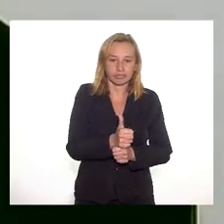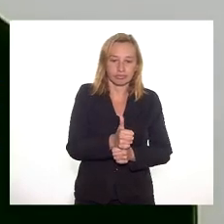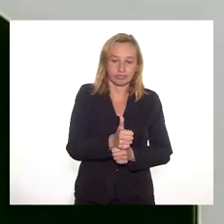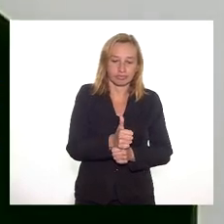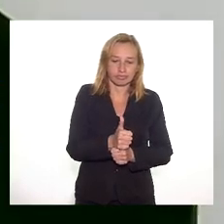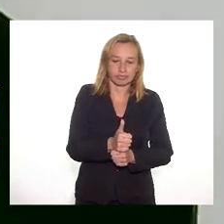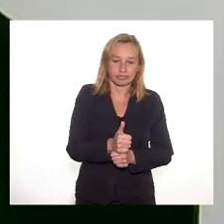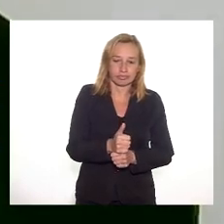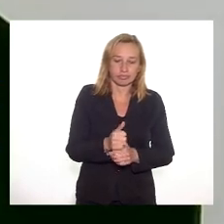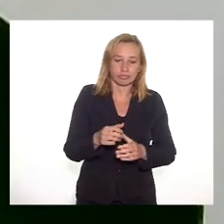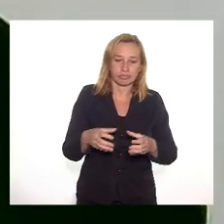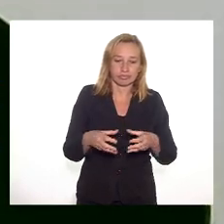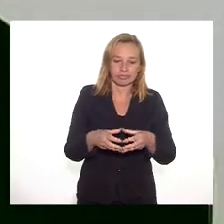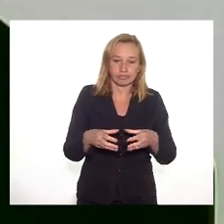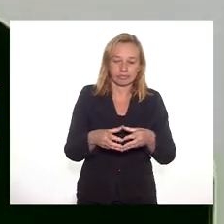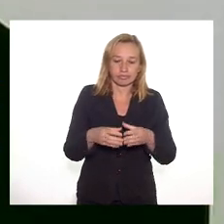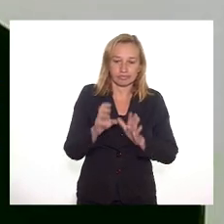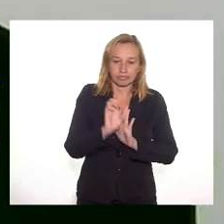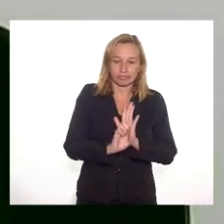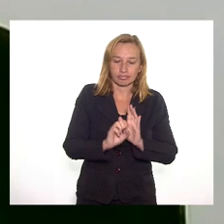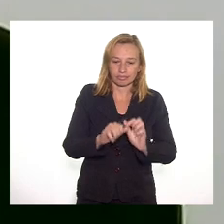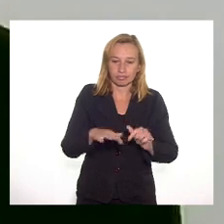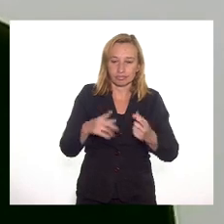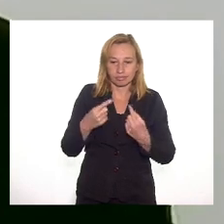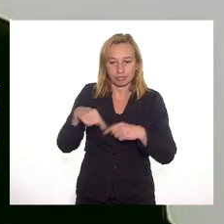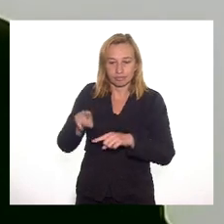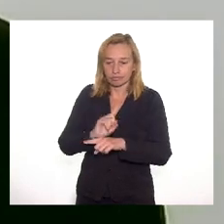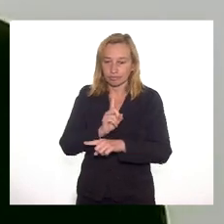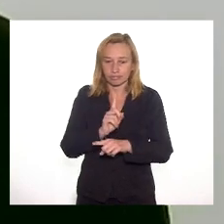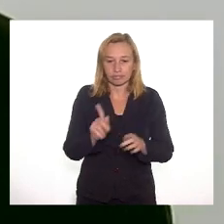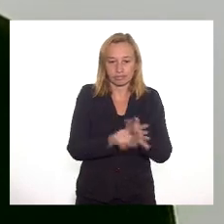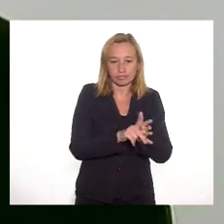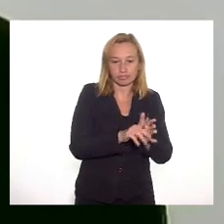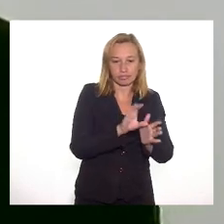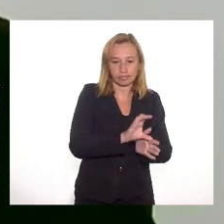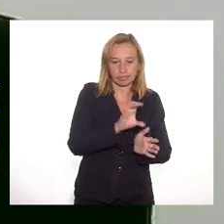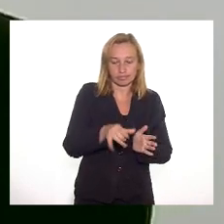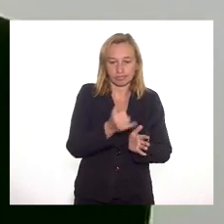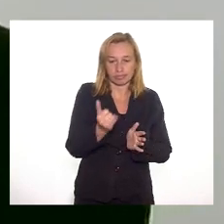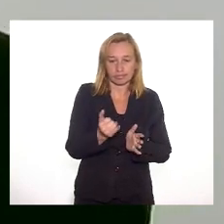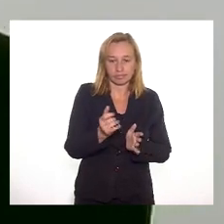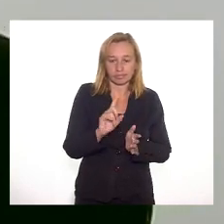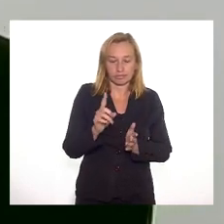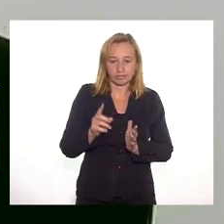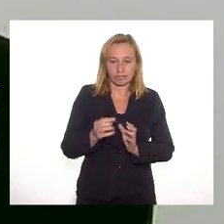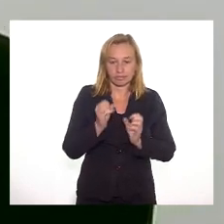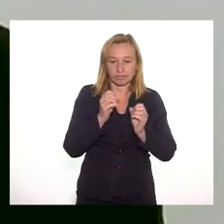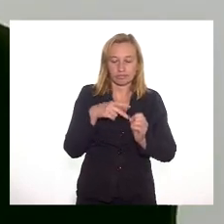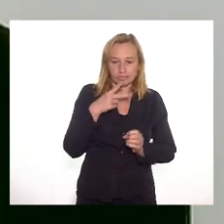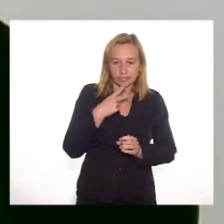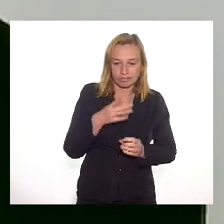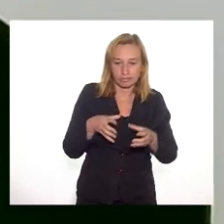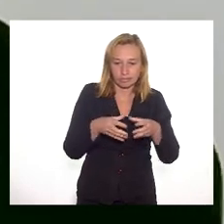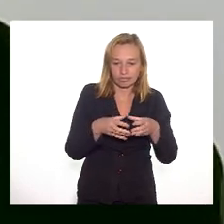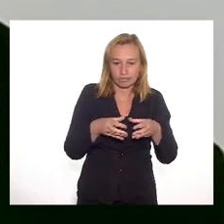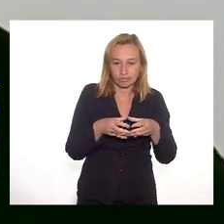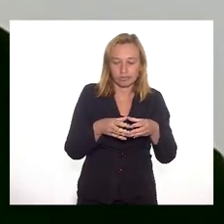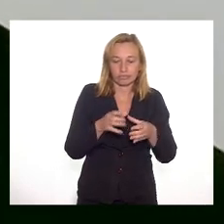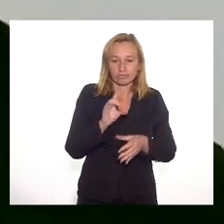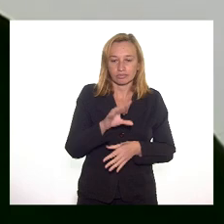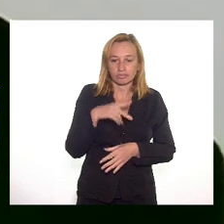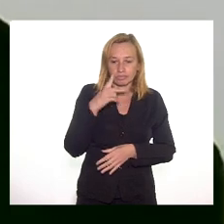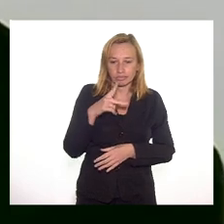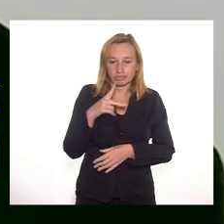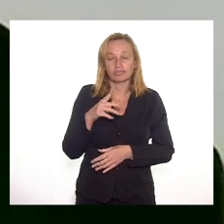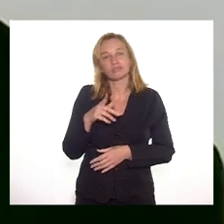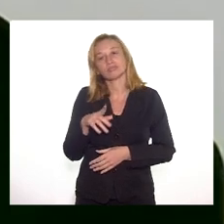é da Comissão de Emendas e Vetos, não da CCJ, e o teor não veio, não foi colocado no grupo ainda. Só para dizer que nós temos